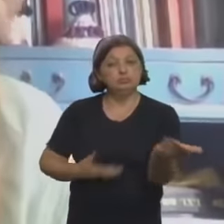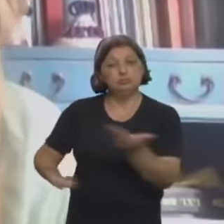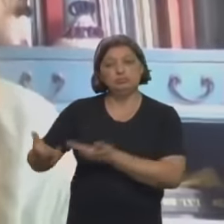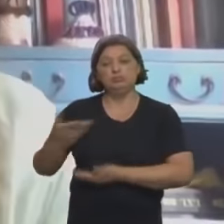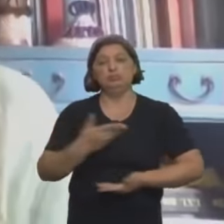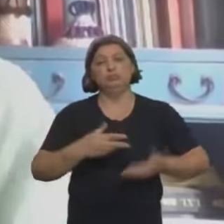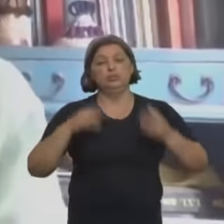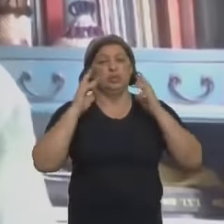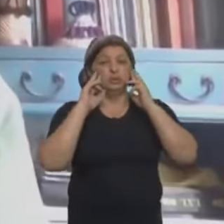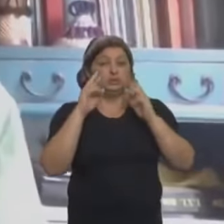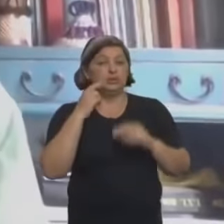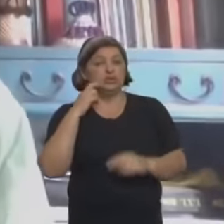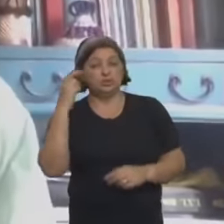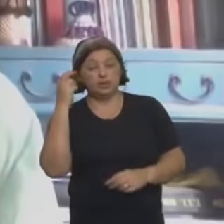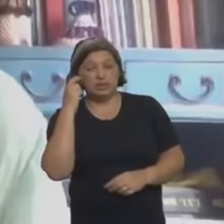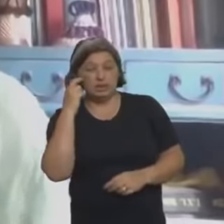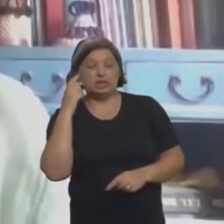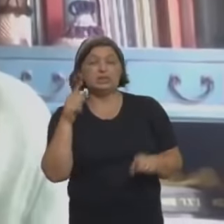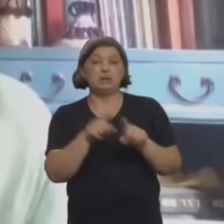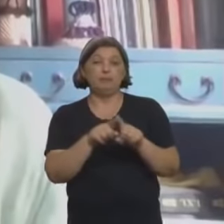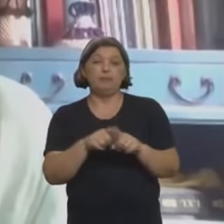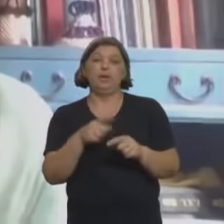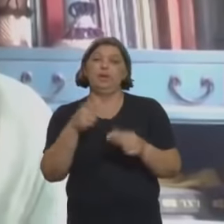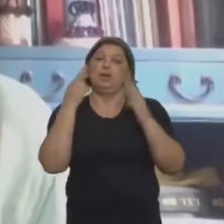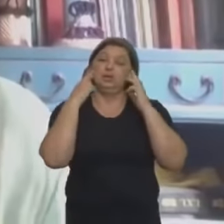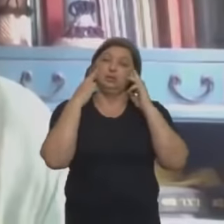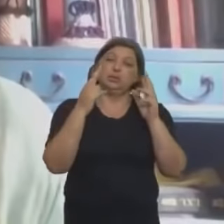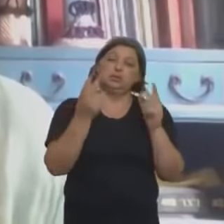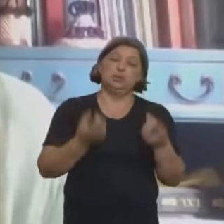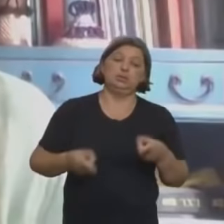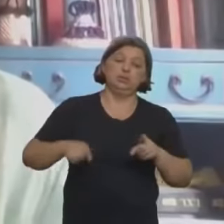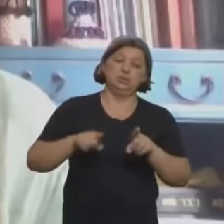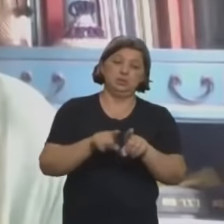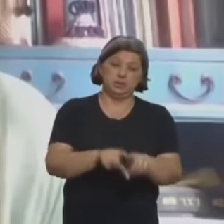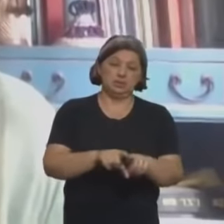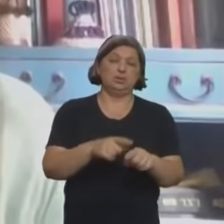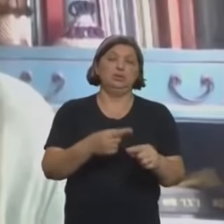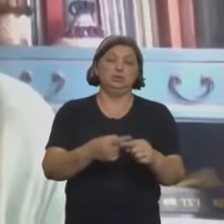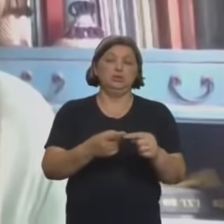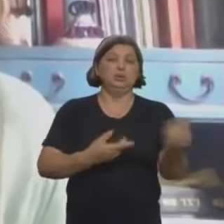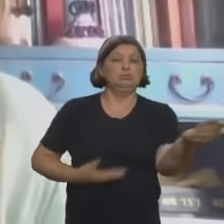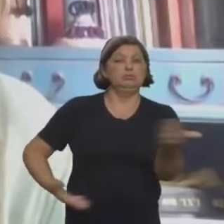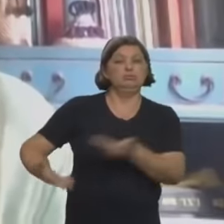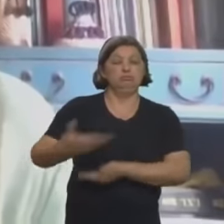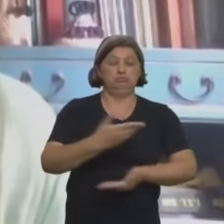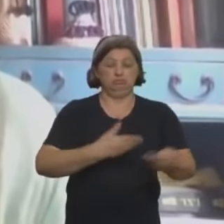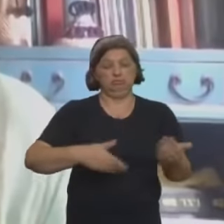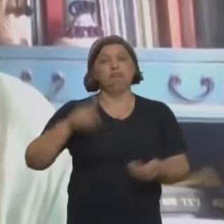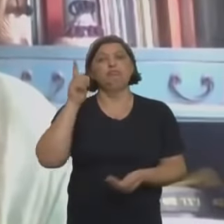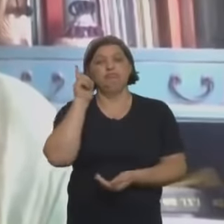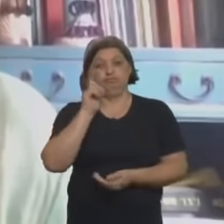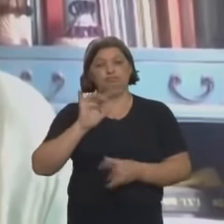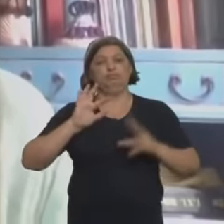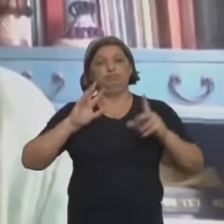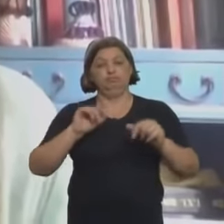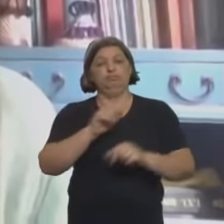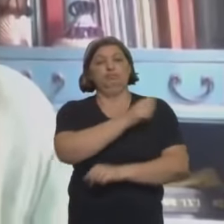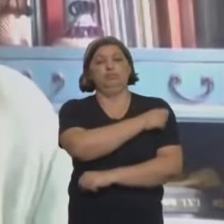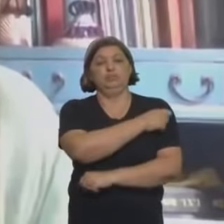a timidez, respeitando a passividade, mas com empenho, participação e colaboração, a gente consiga fazer com que todos os